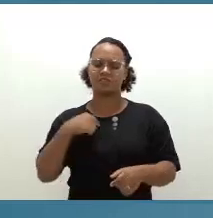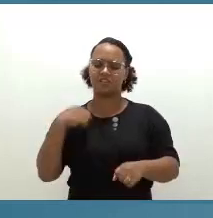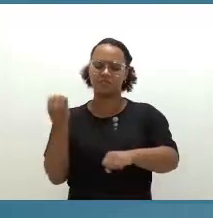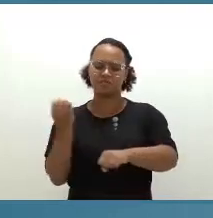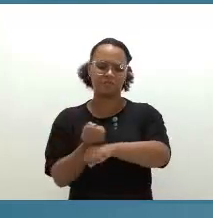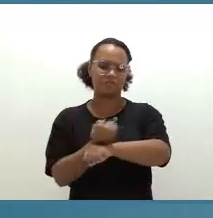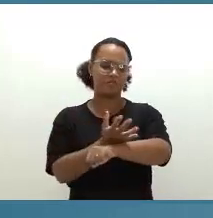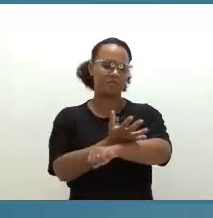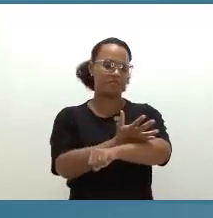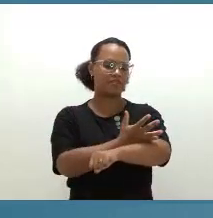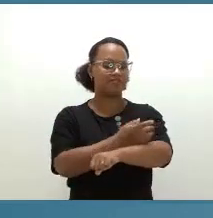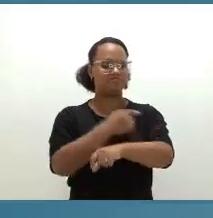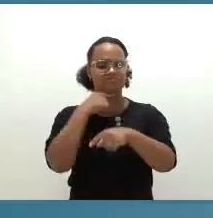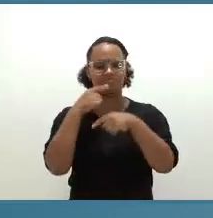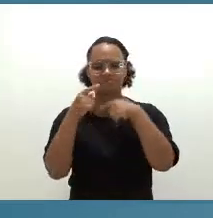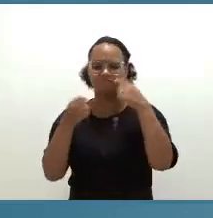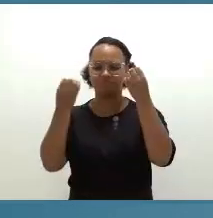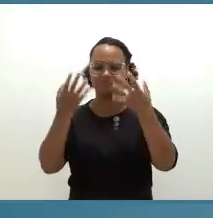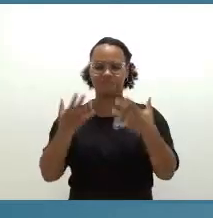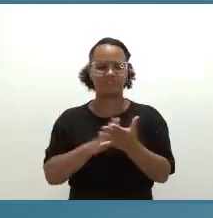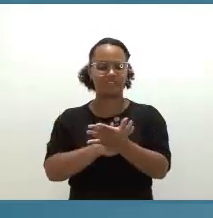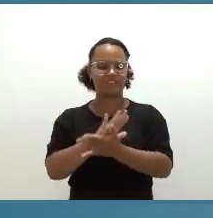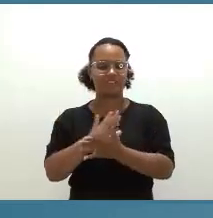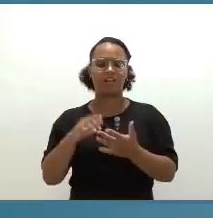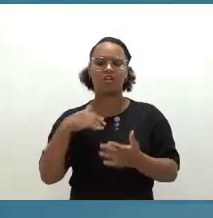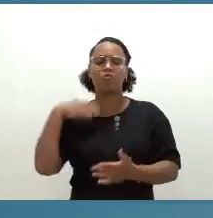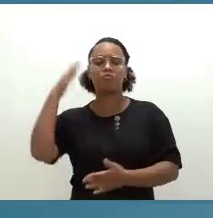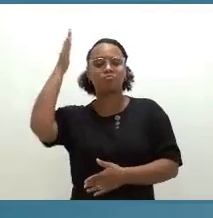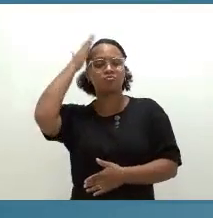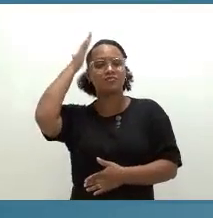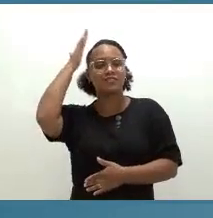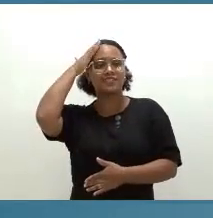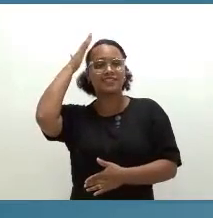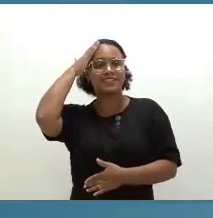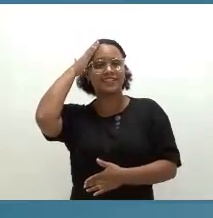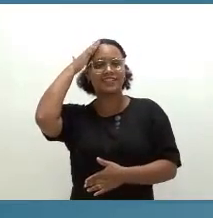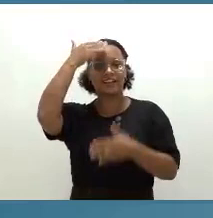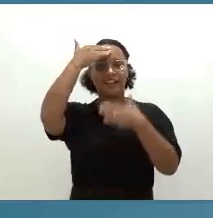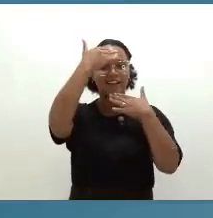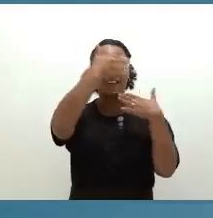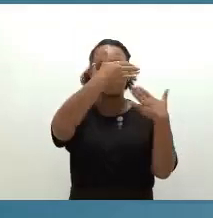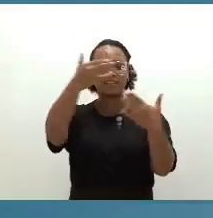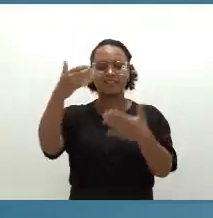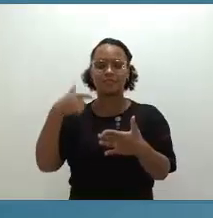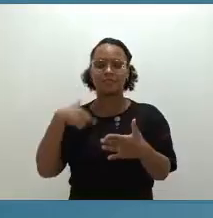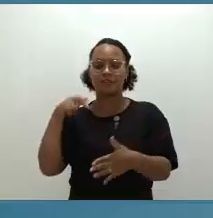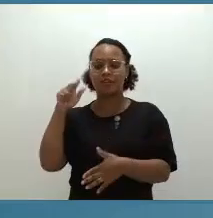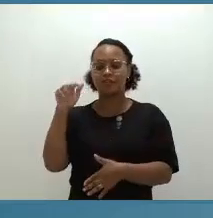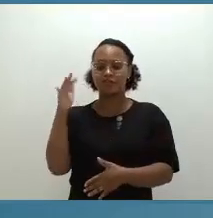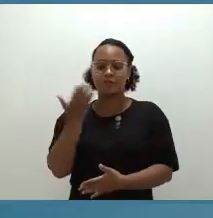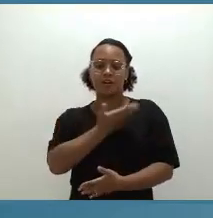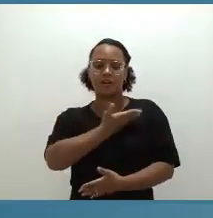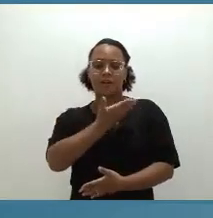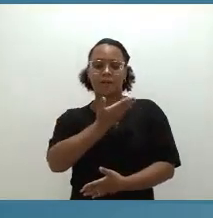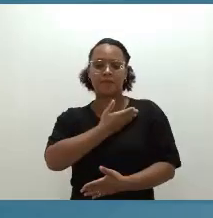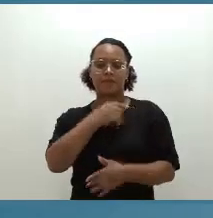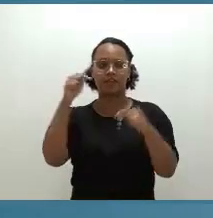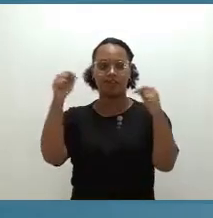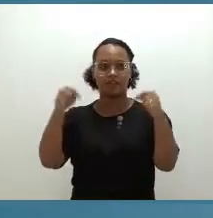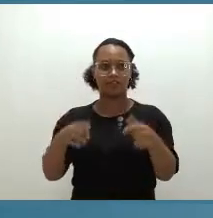e não consigo mais falar. Eu sei que eu agradeço os meus irmãos, os meus amigos que estão